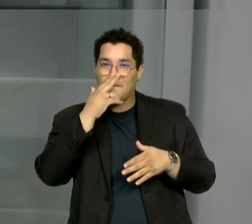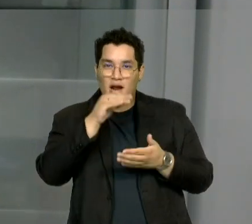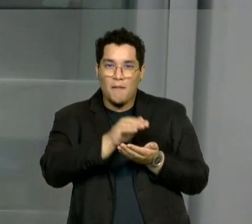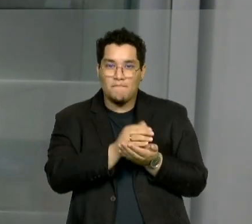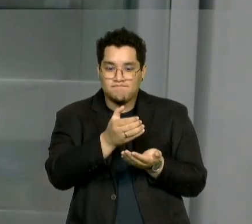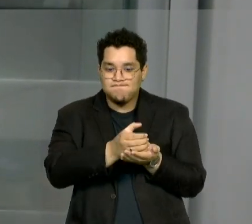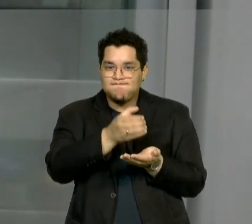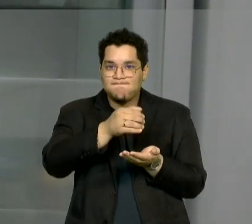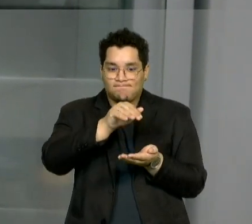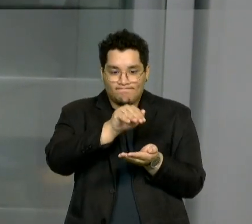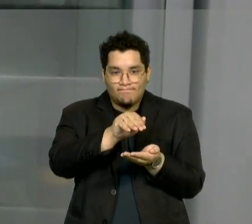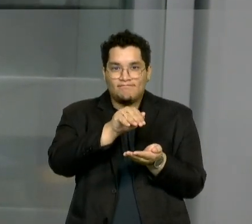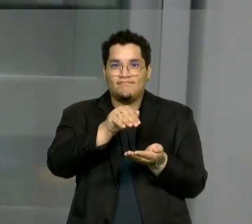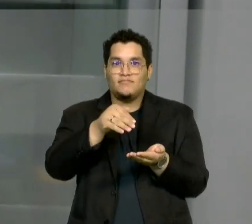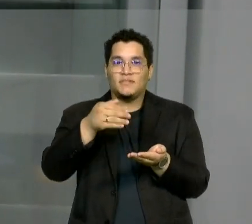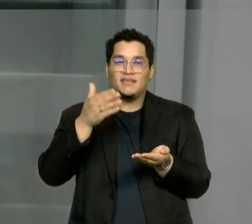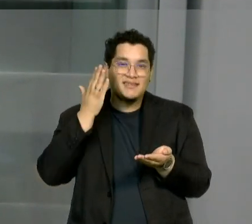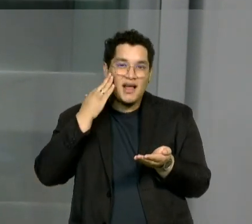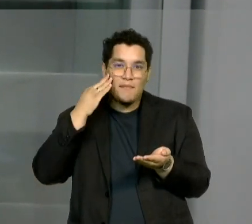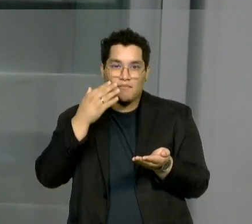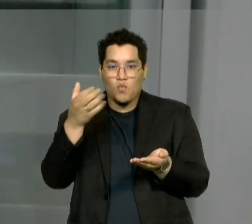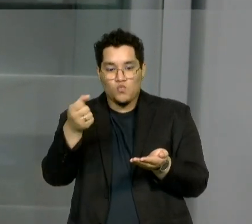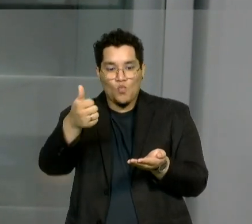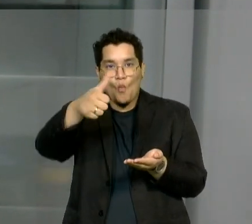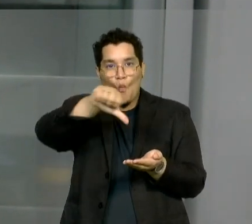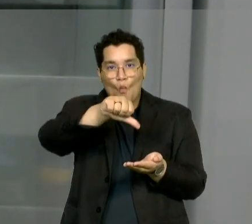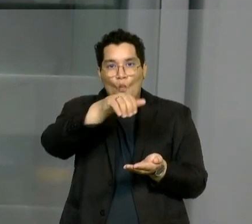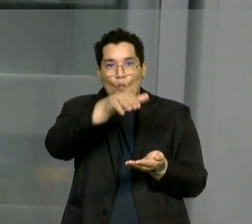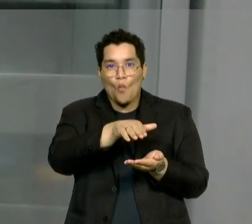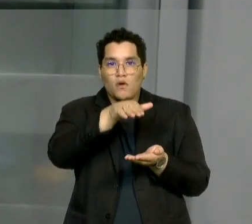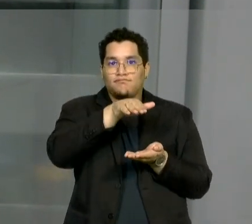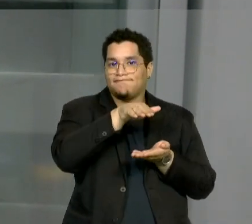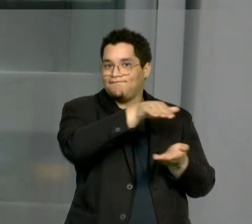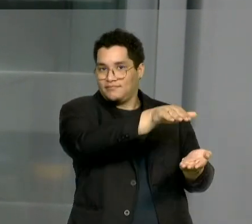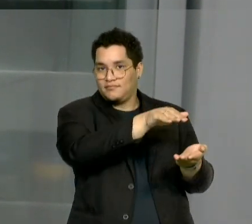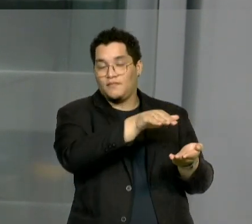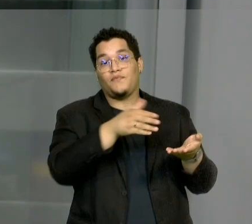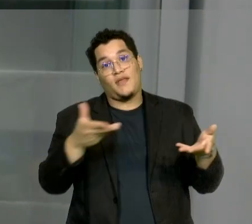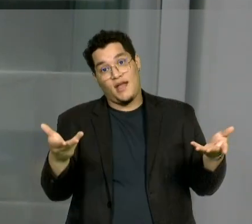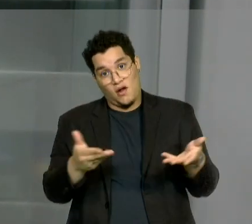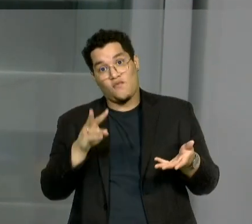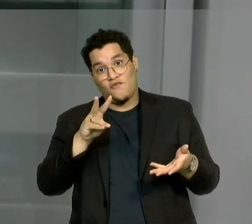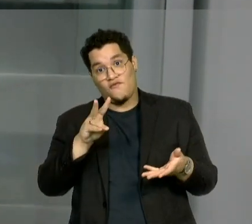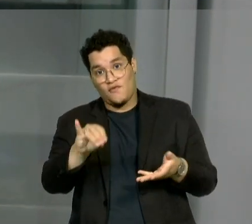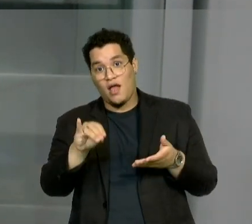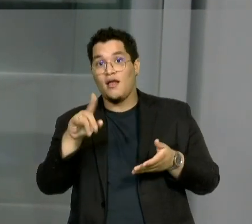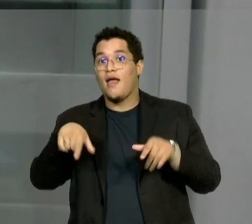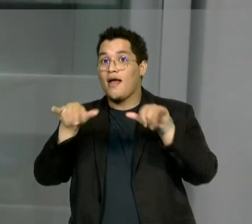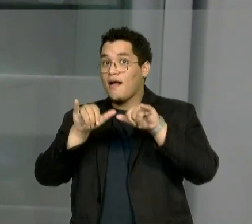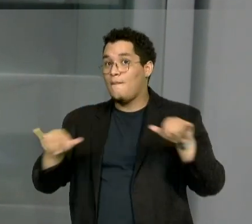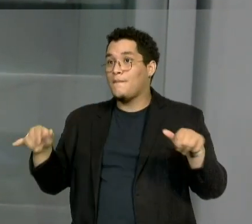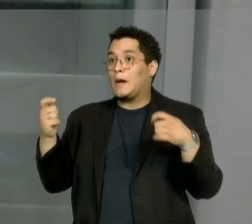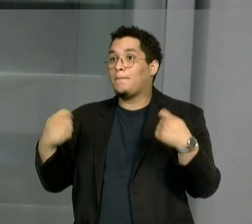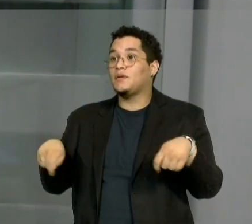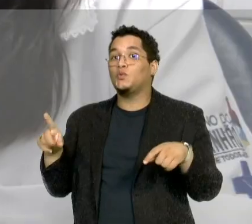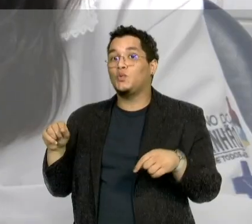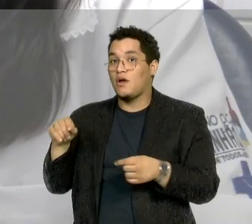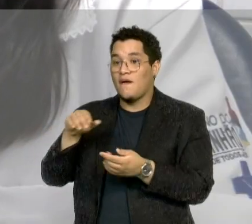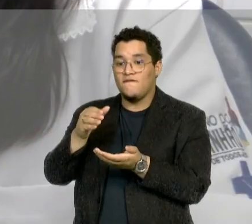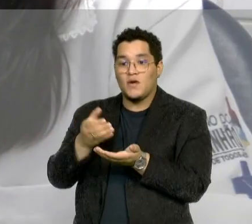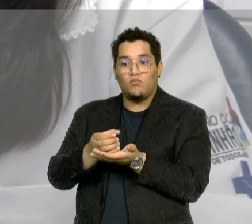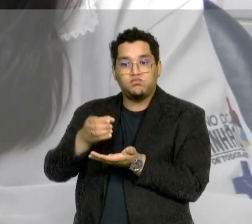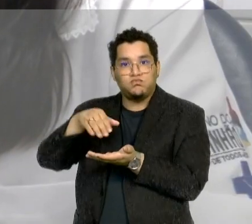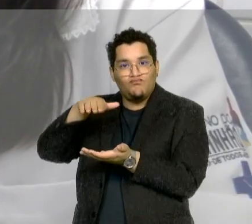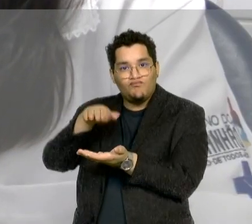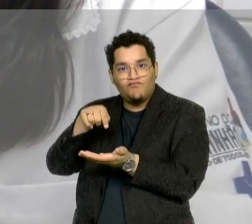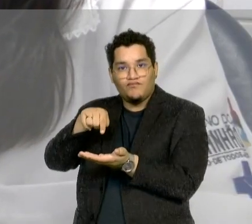recipientes são escassos. É aí que entra a campanha de incentivo à doação não só de leite, mas também de frascos. Os